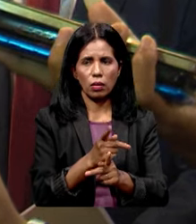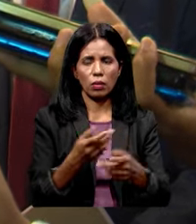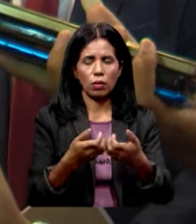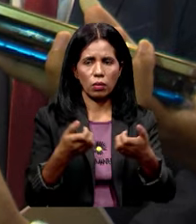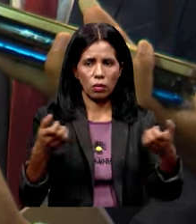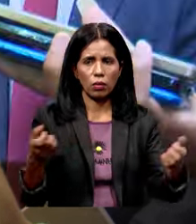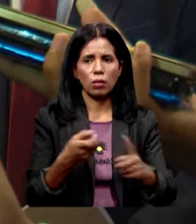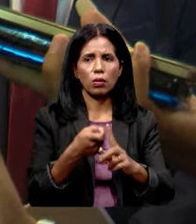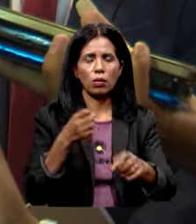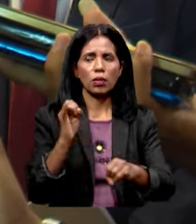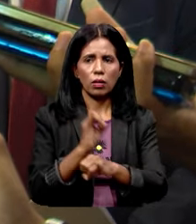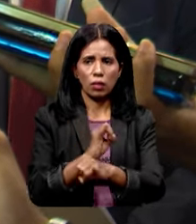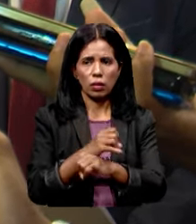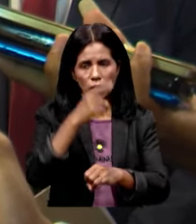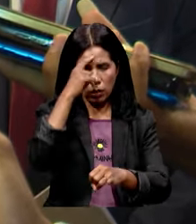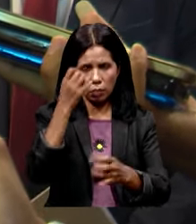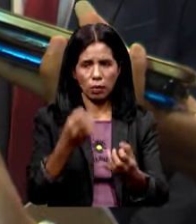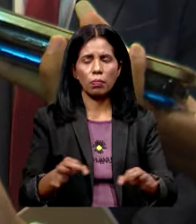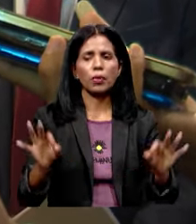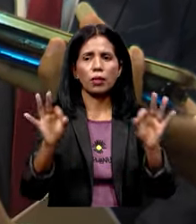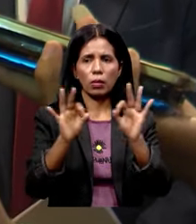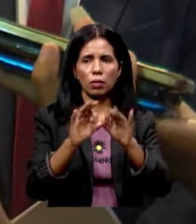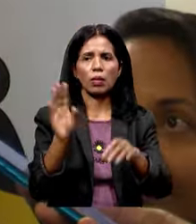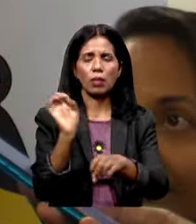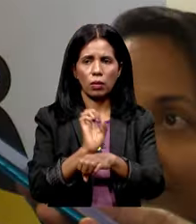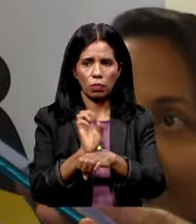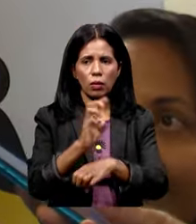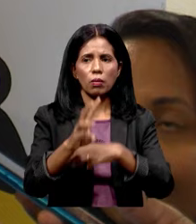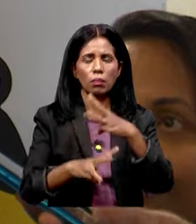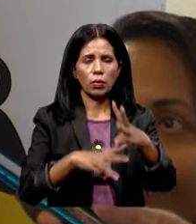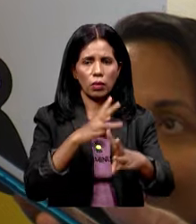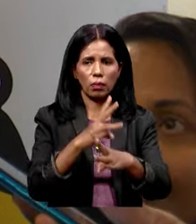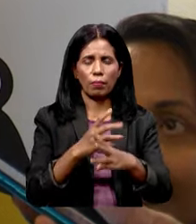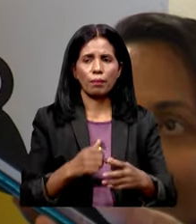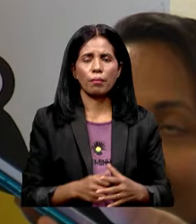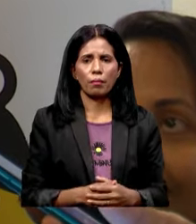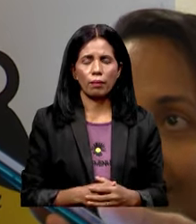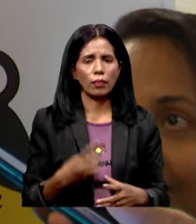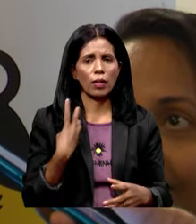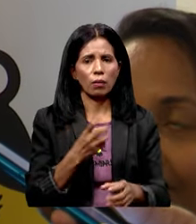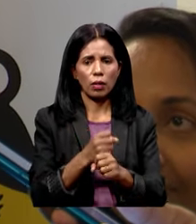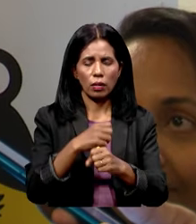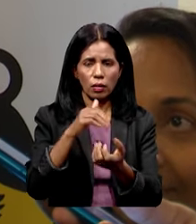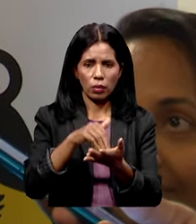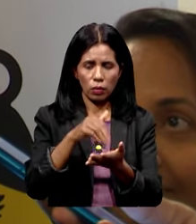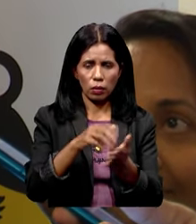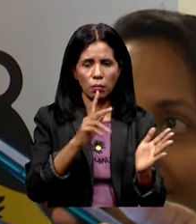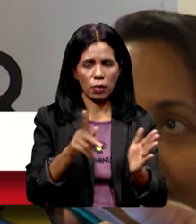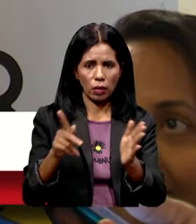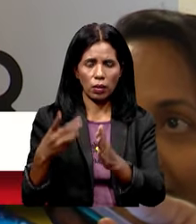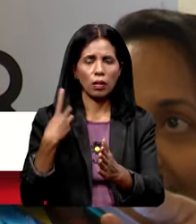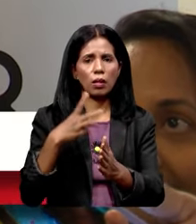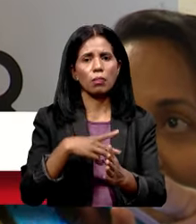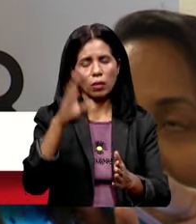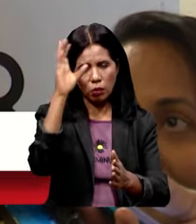hasesangsi se torna né tamba se torna né importante para a economia mundial. We are starting the planning. Basicamente a me hala no estudo pa plano ne. Depois a me se buka